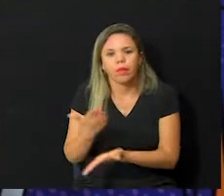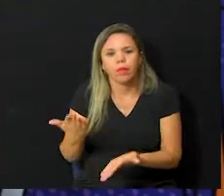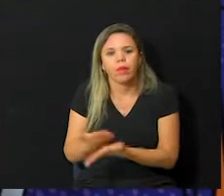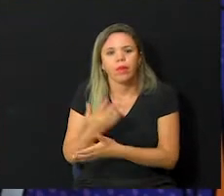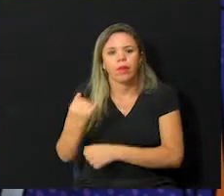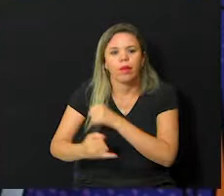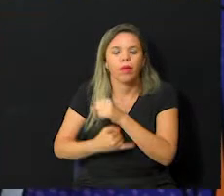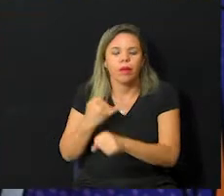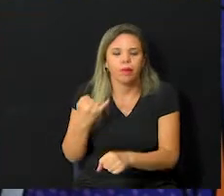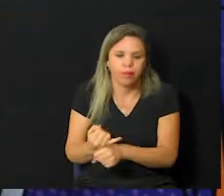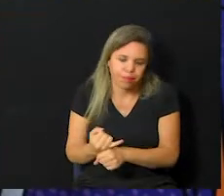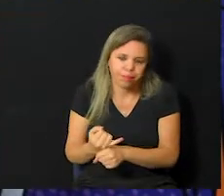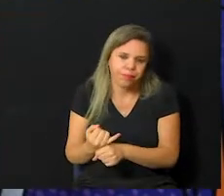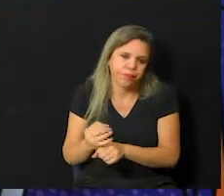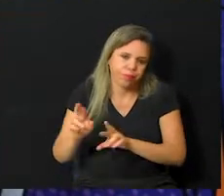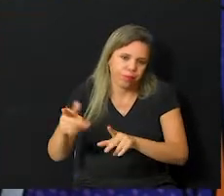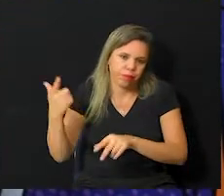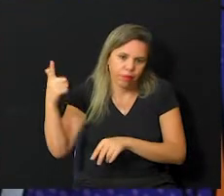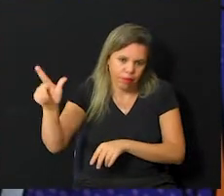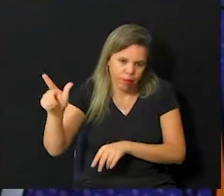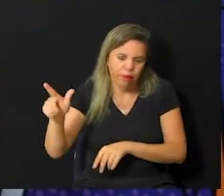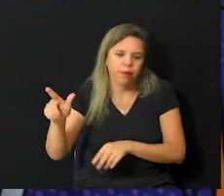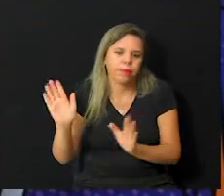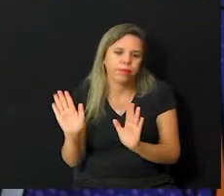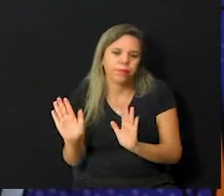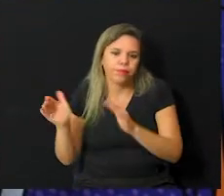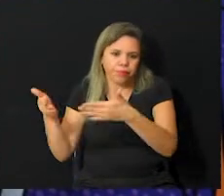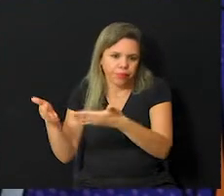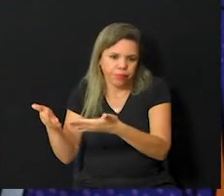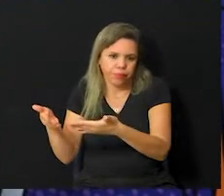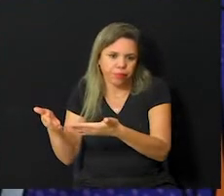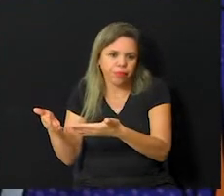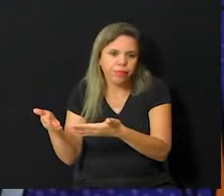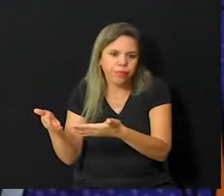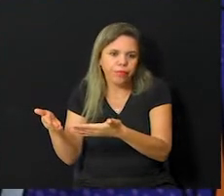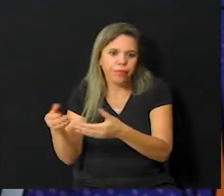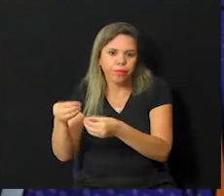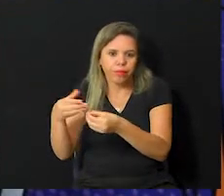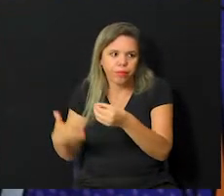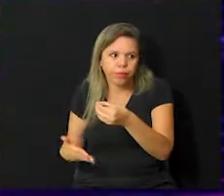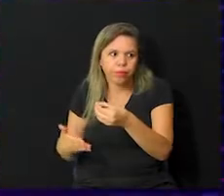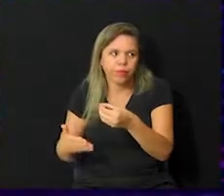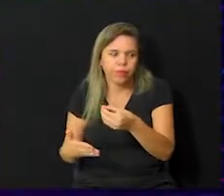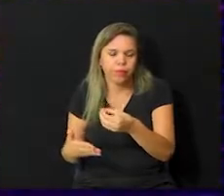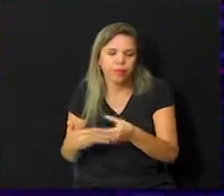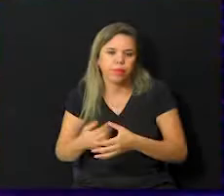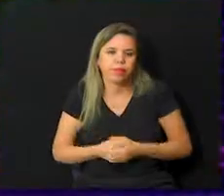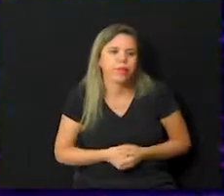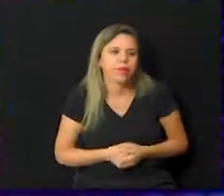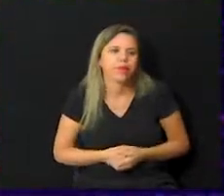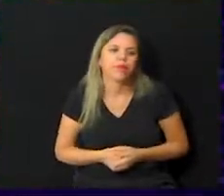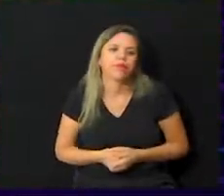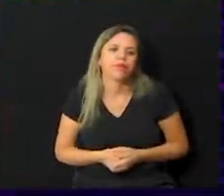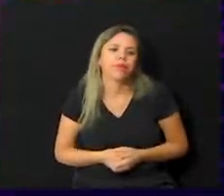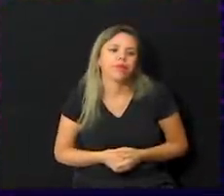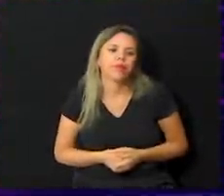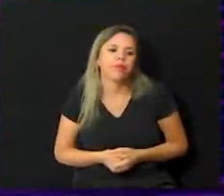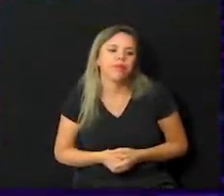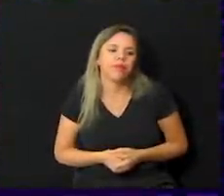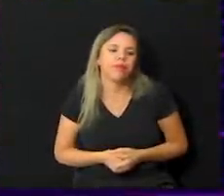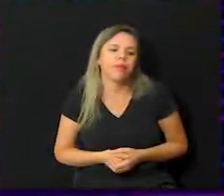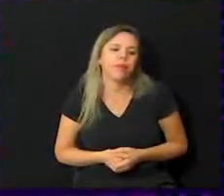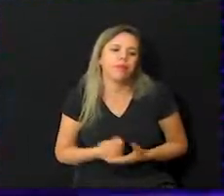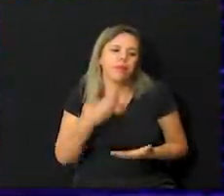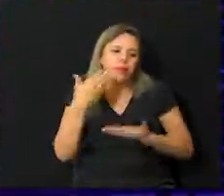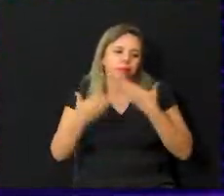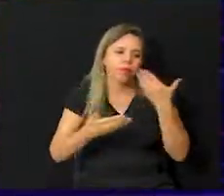para um site chamado Lesbaut, que é um site focado em conteúdo sáfico, né? E aí eu